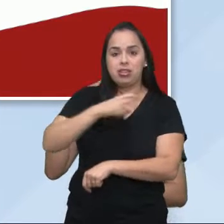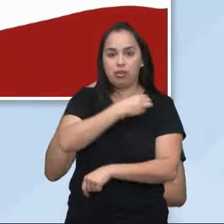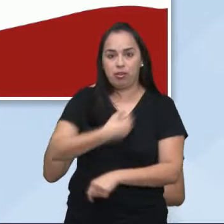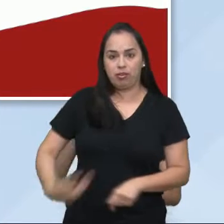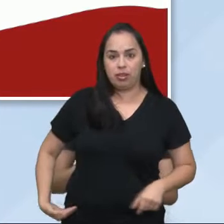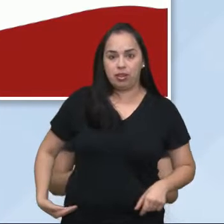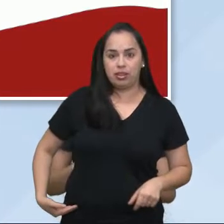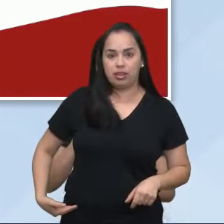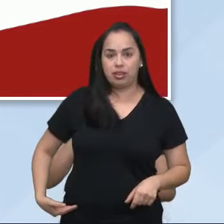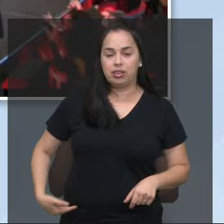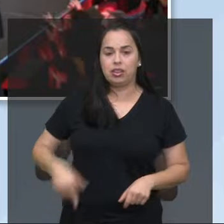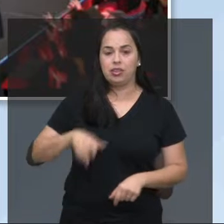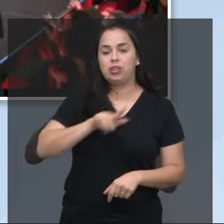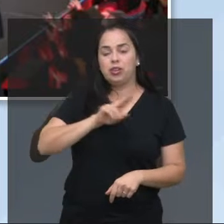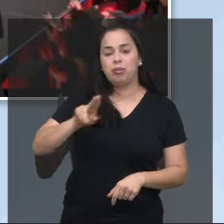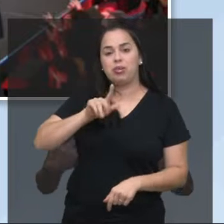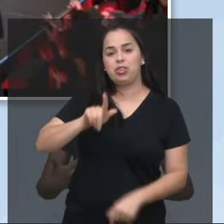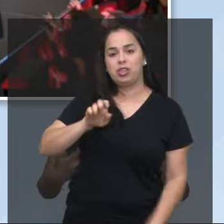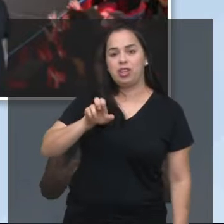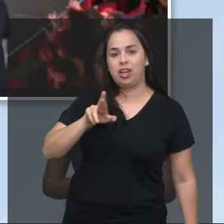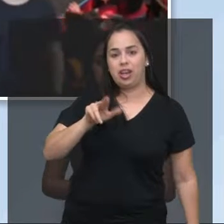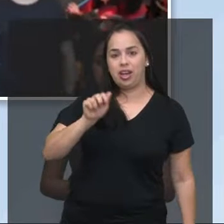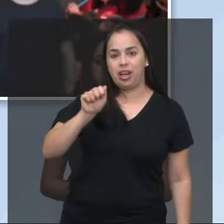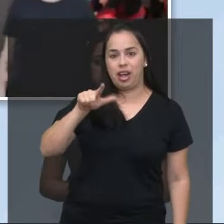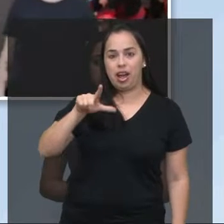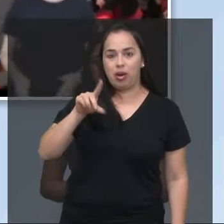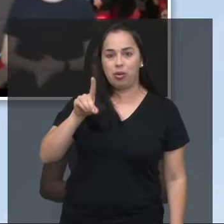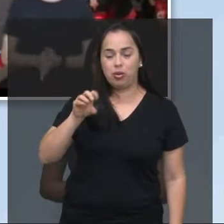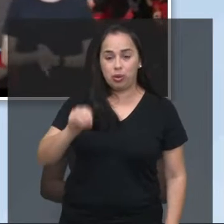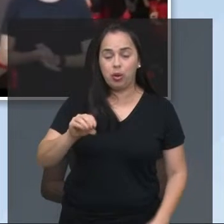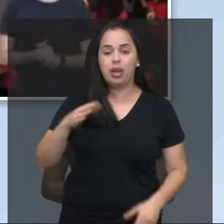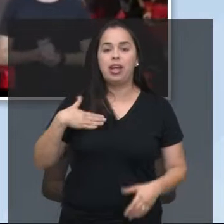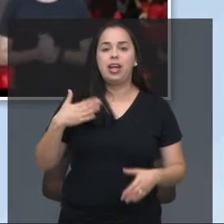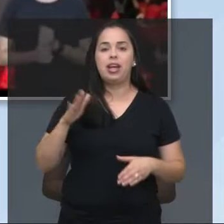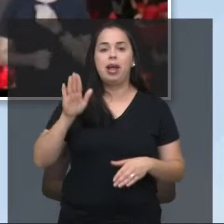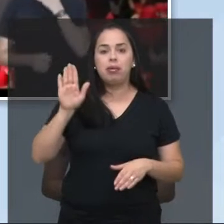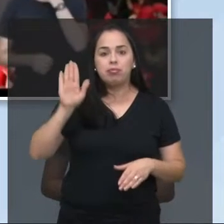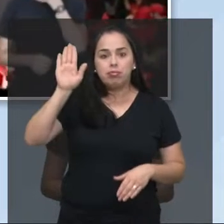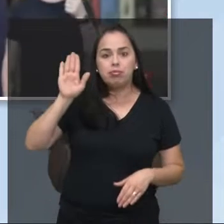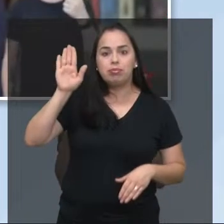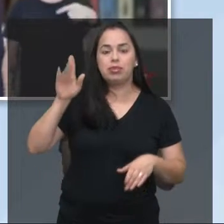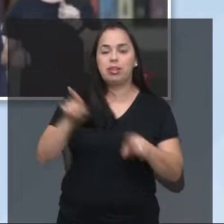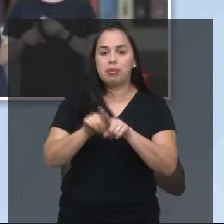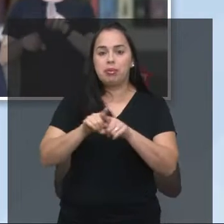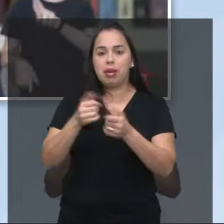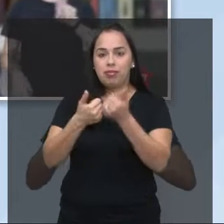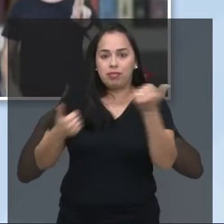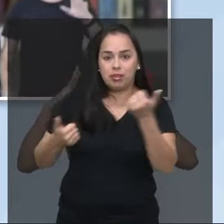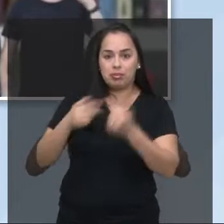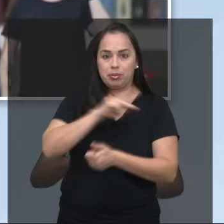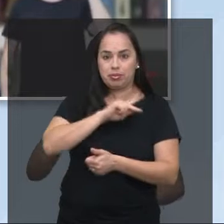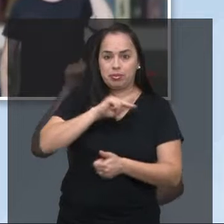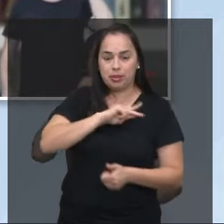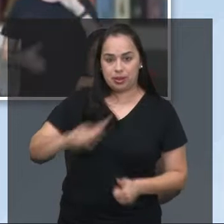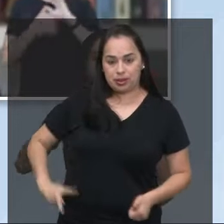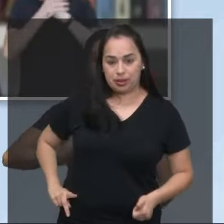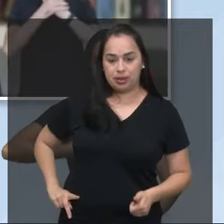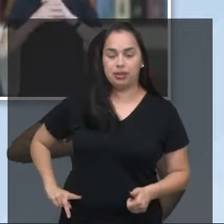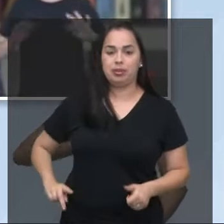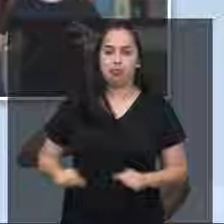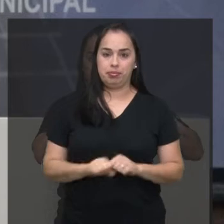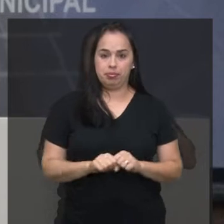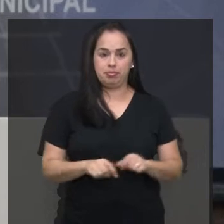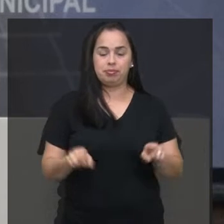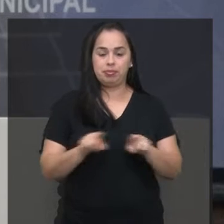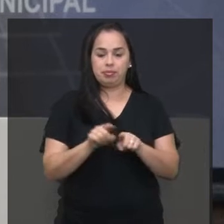vídeo em que o ex-governador de São Paulo Geraldo Alckmin se coloca como pré-candidato à vice presidente para a Coligação do Partido dos